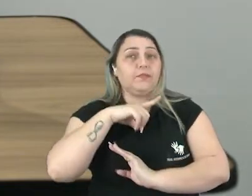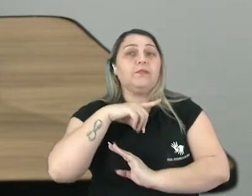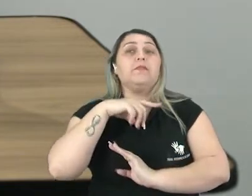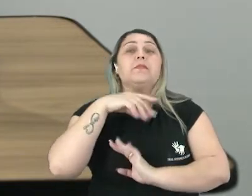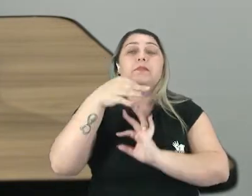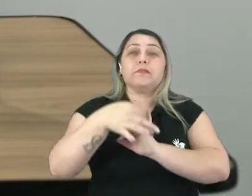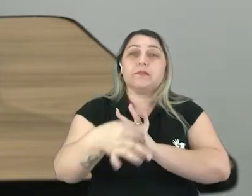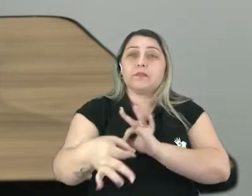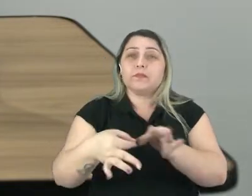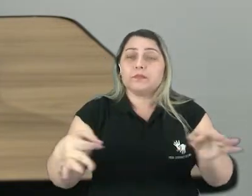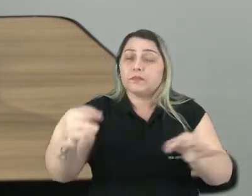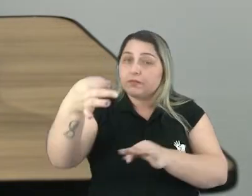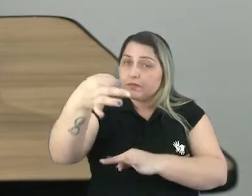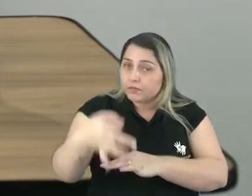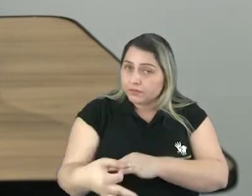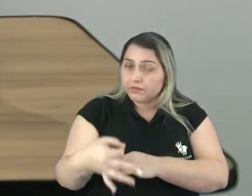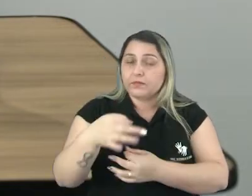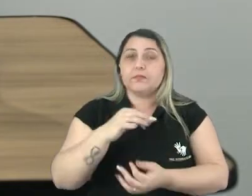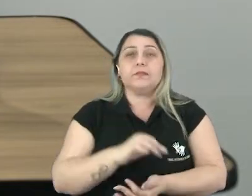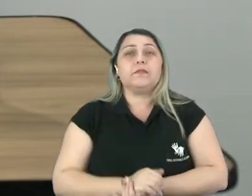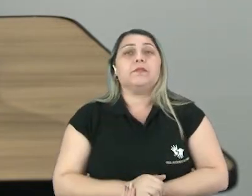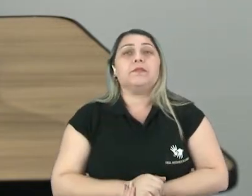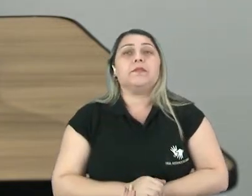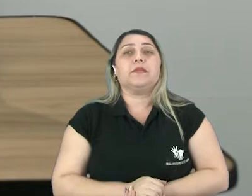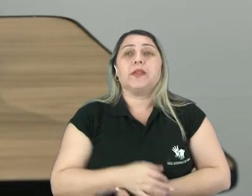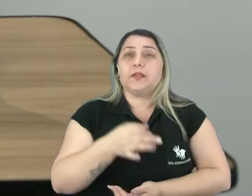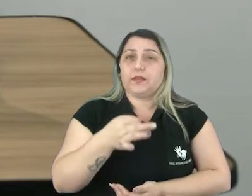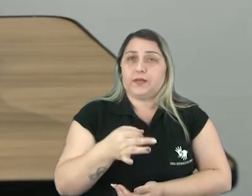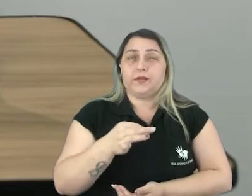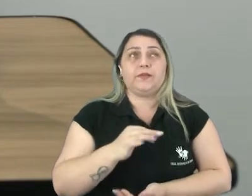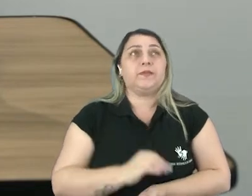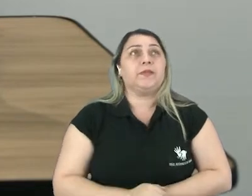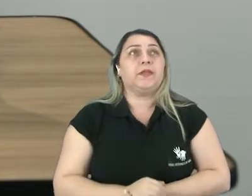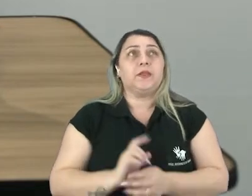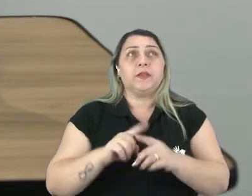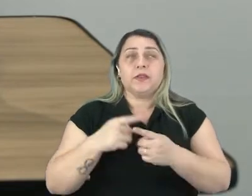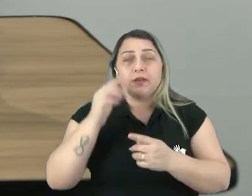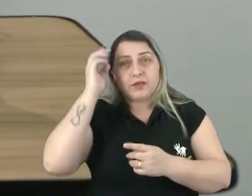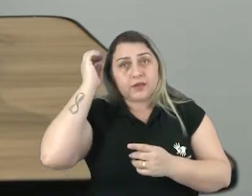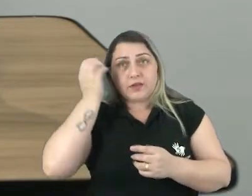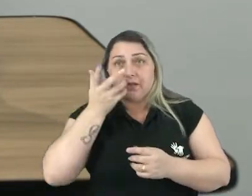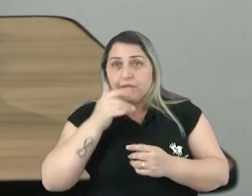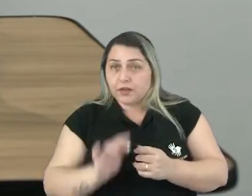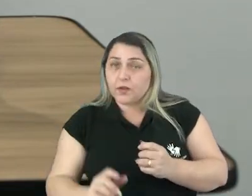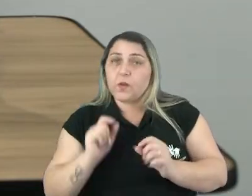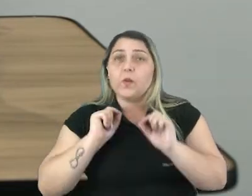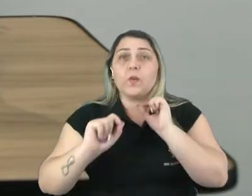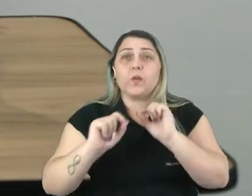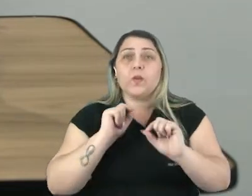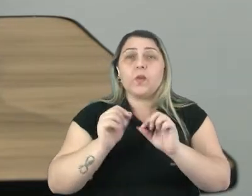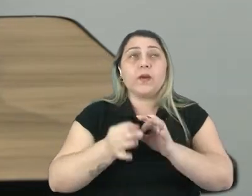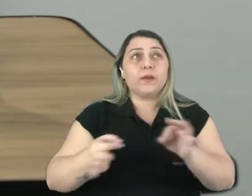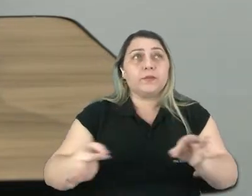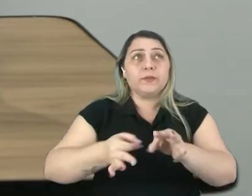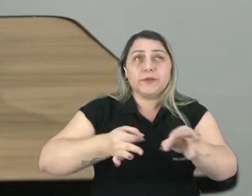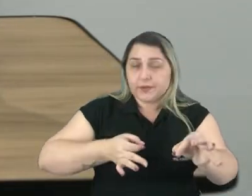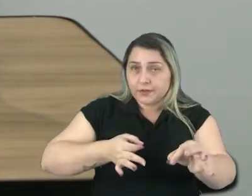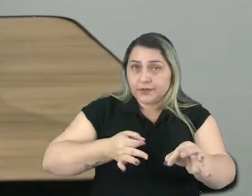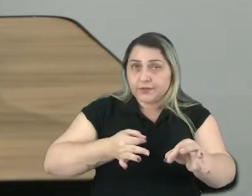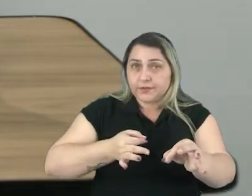uma medida exata, uma medida padrão, certo? Mas, crianças, o que é então